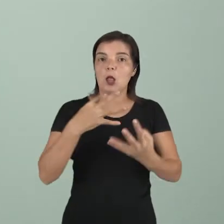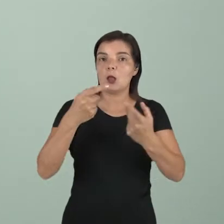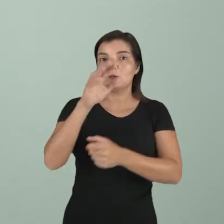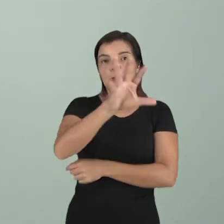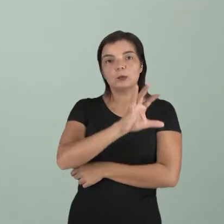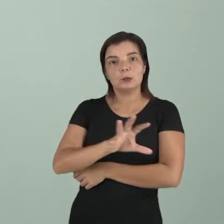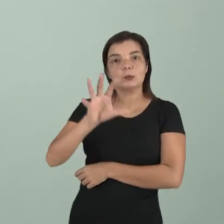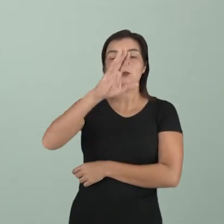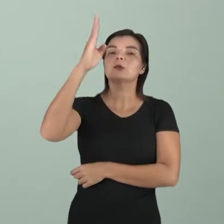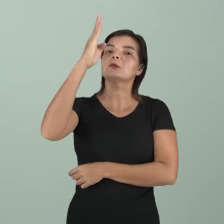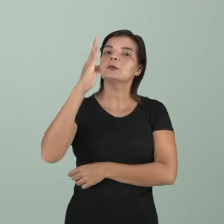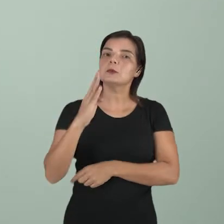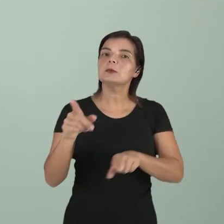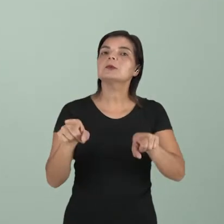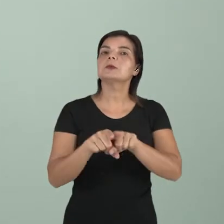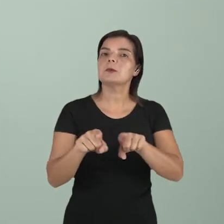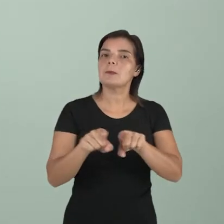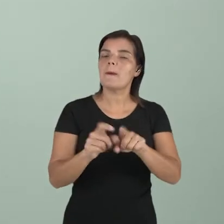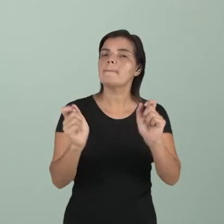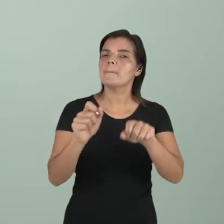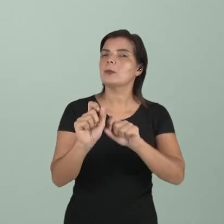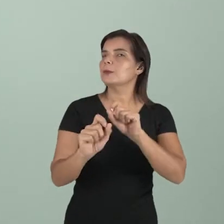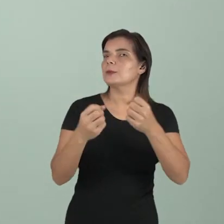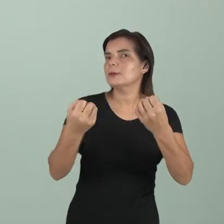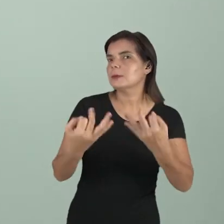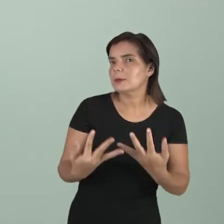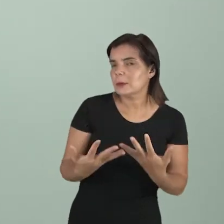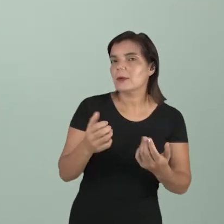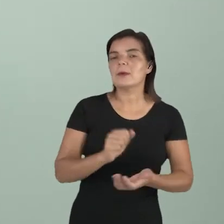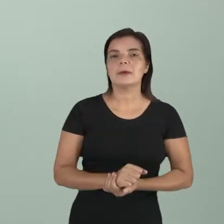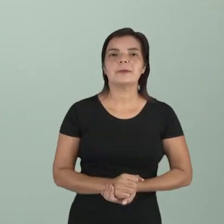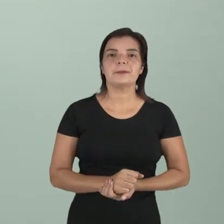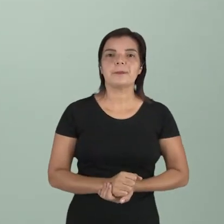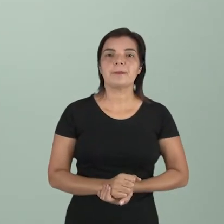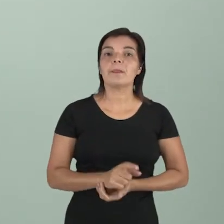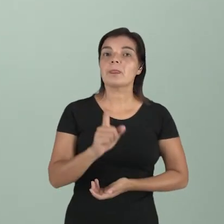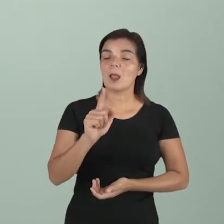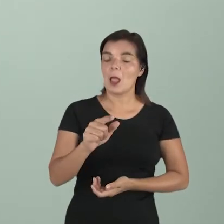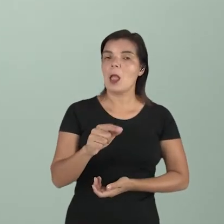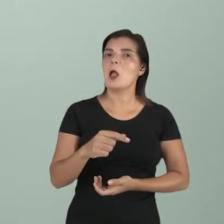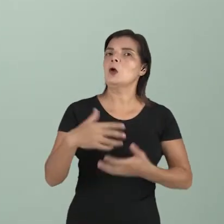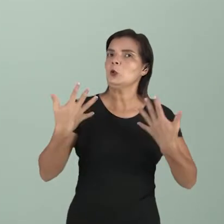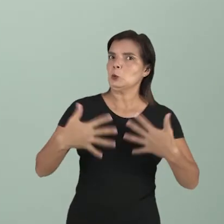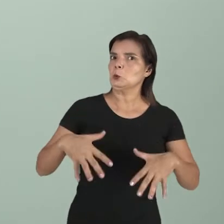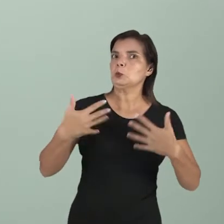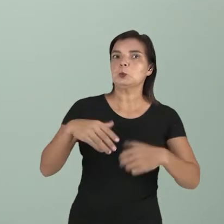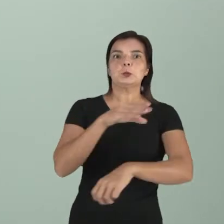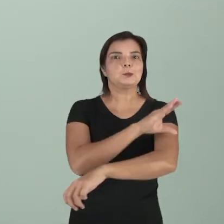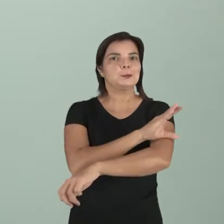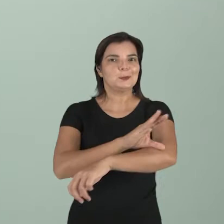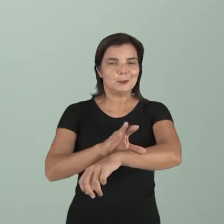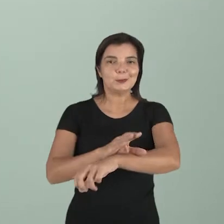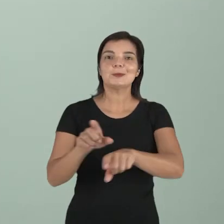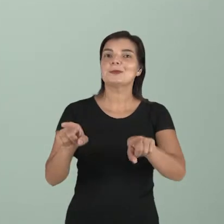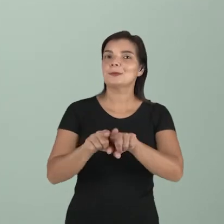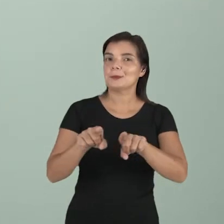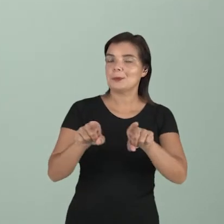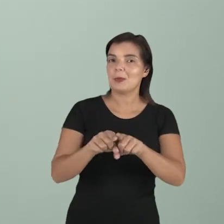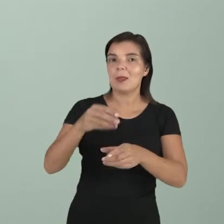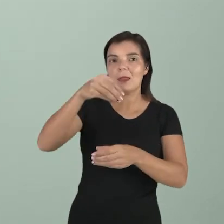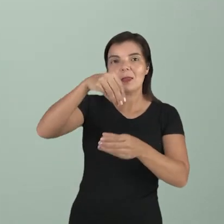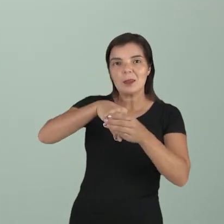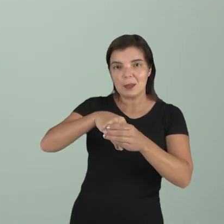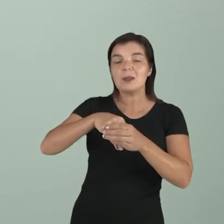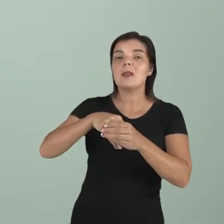Já os sulistas já tomam o chimarrão, que é uma forma de cultura. Então, vocês observam aí que muitas vezes a